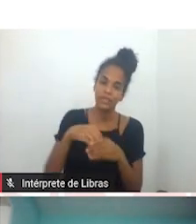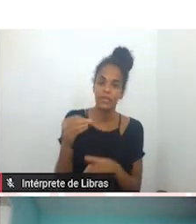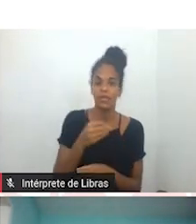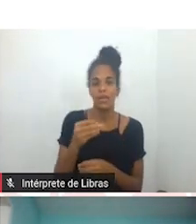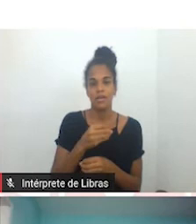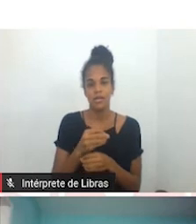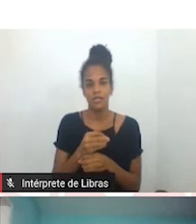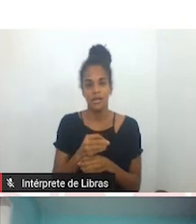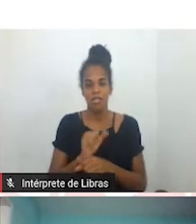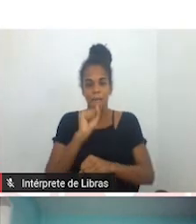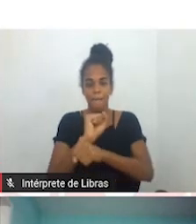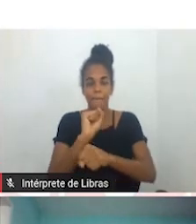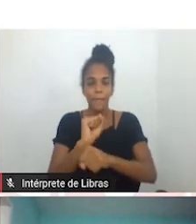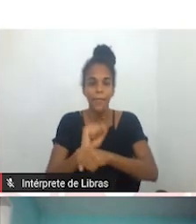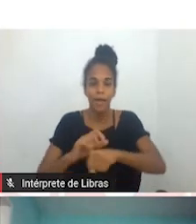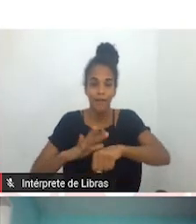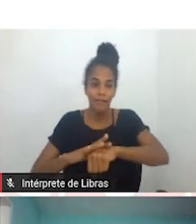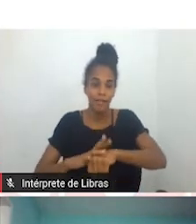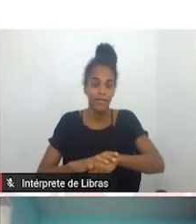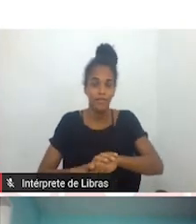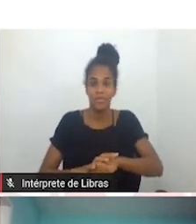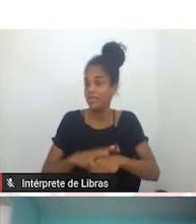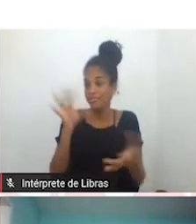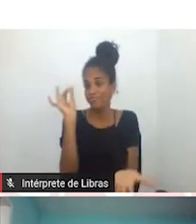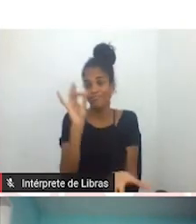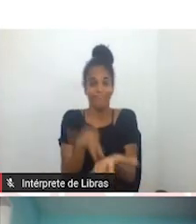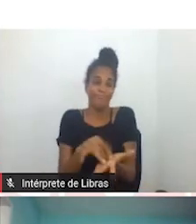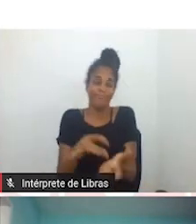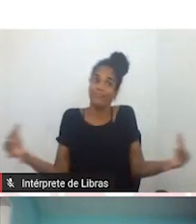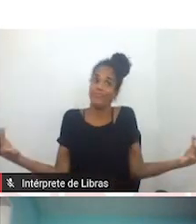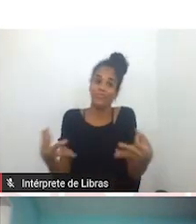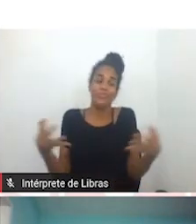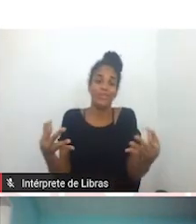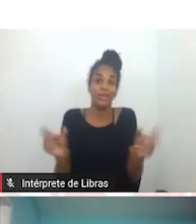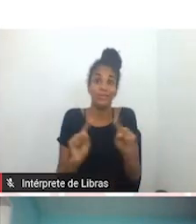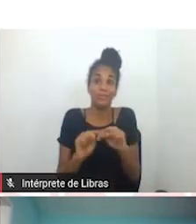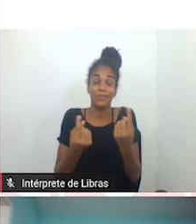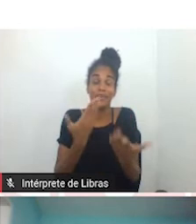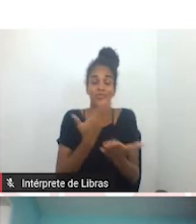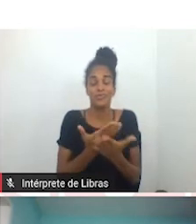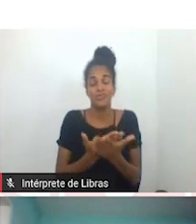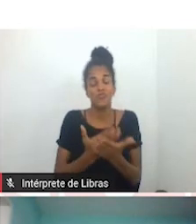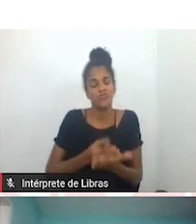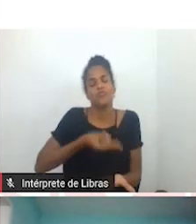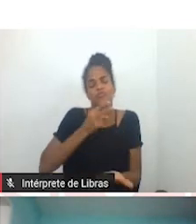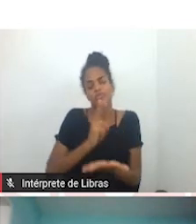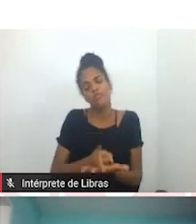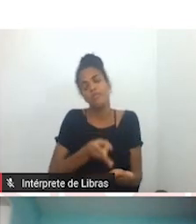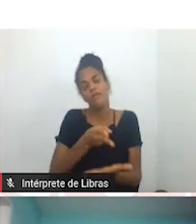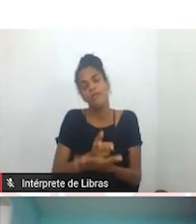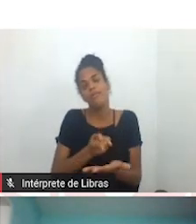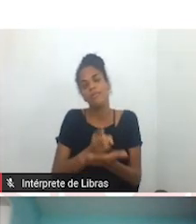estava tudo certo. Mas os estudos foram prosseguindo, passando o tempo, e